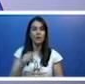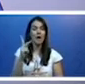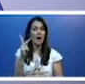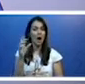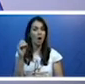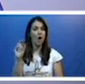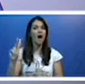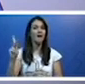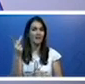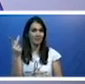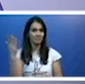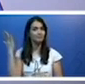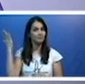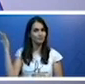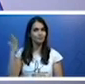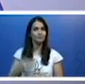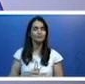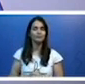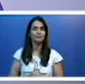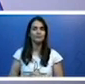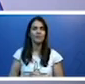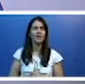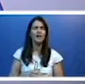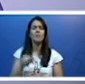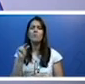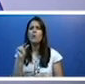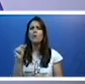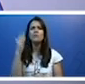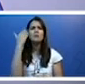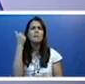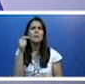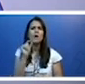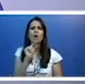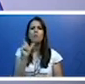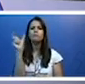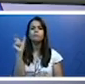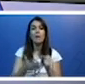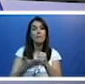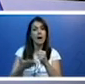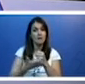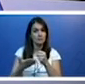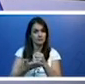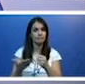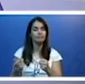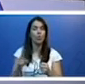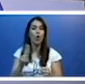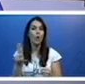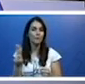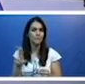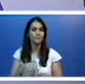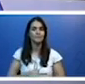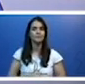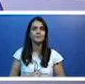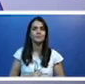o KOH. Logo, a gente vai aprender a nomenclatura, né, das bases e dos ácidos. Então, aqui a gente tem